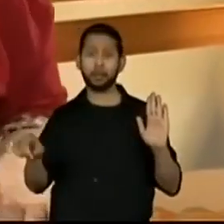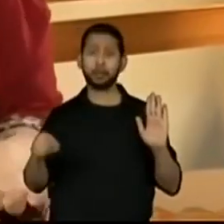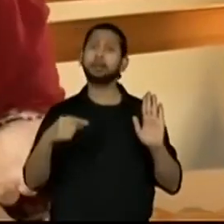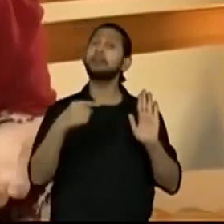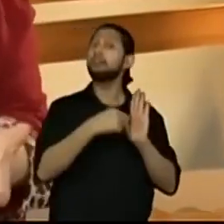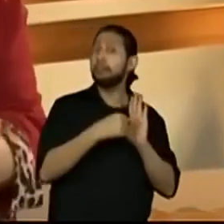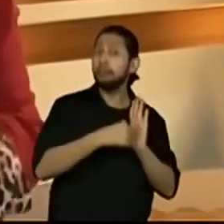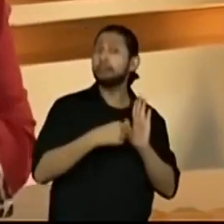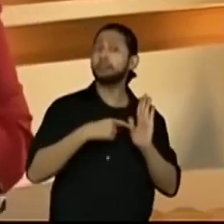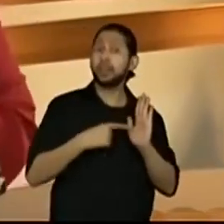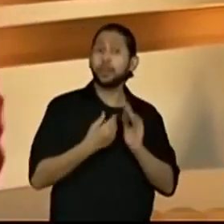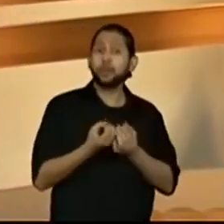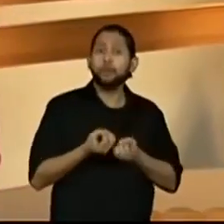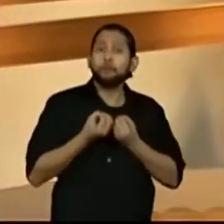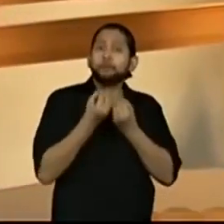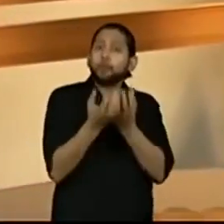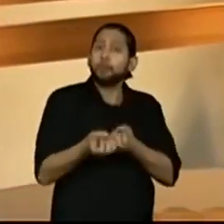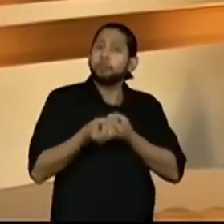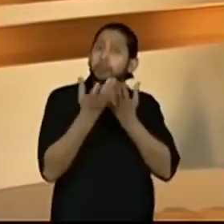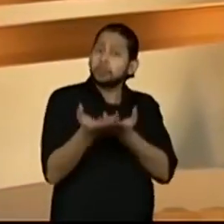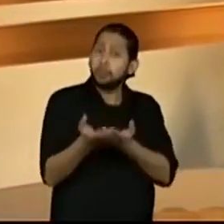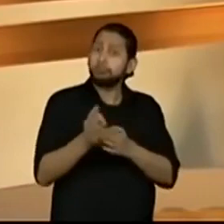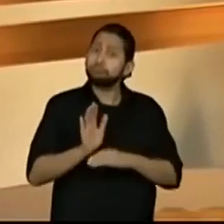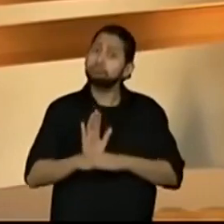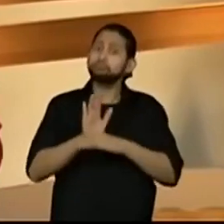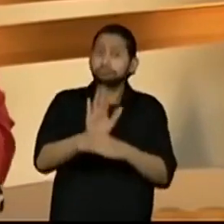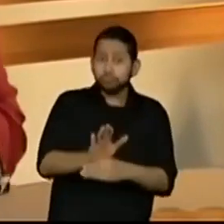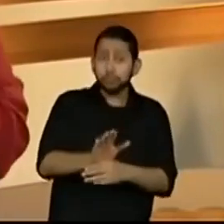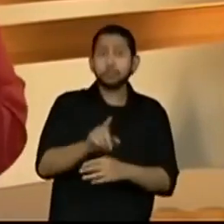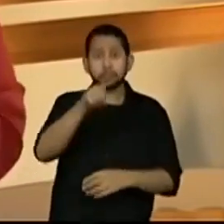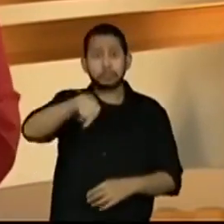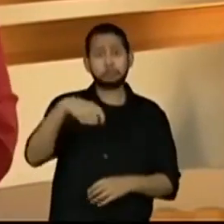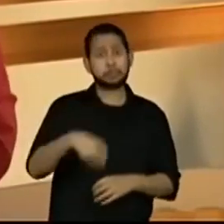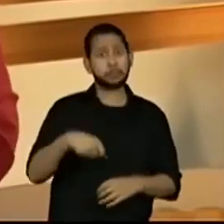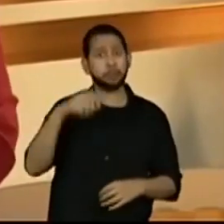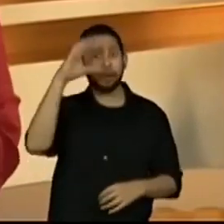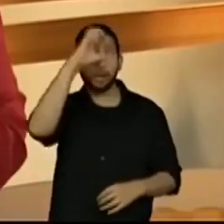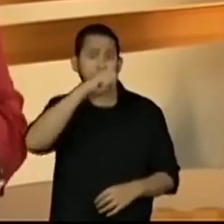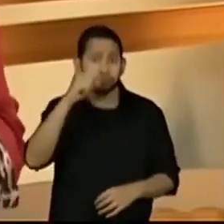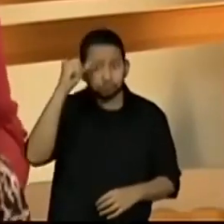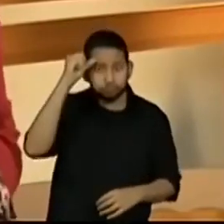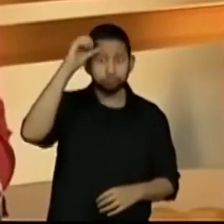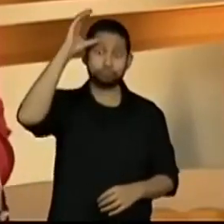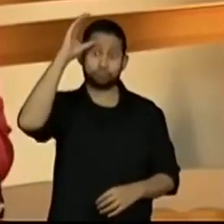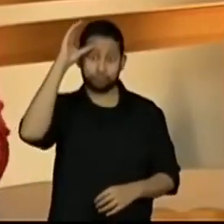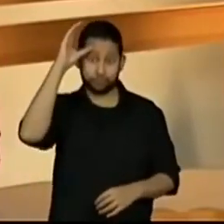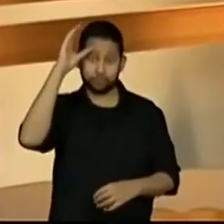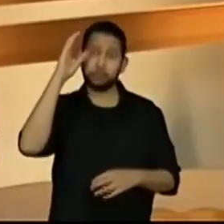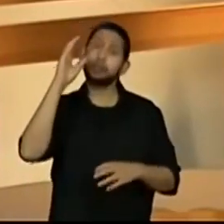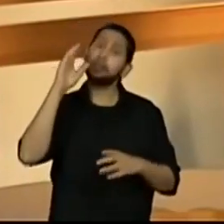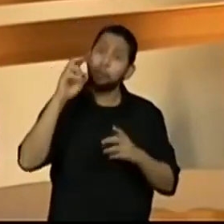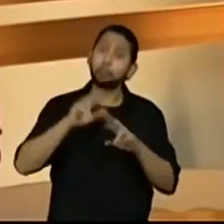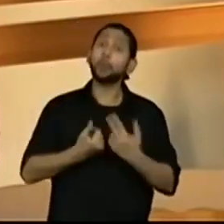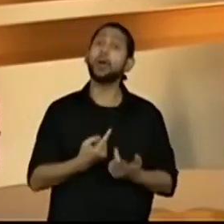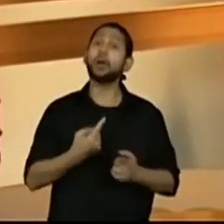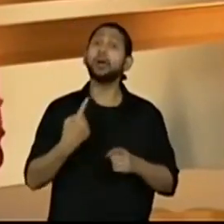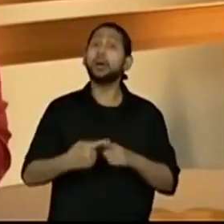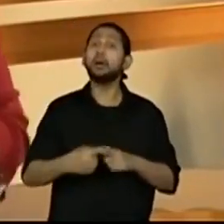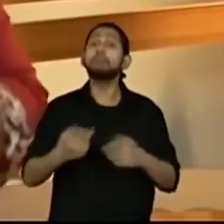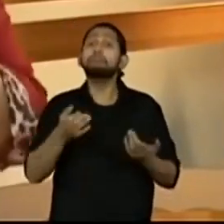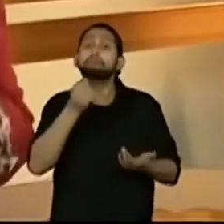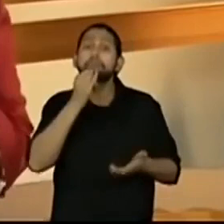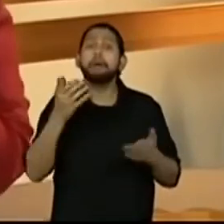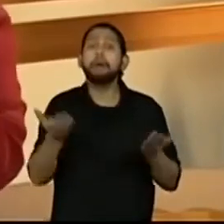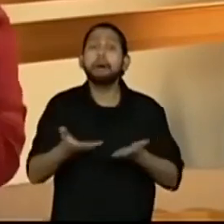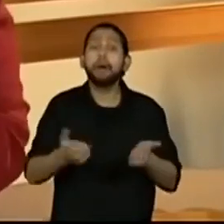de informações que é necessário que vocês saibam, que vocês interpretem para alcançar um objetivo que é concluir a atividade,